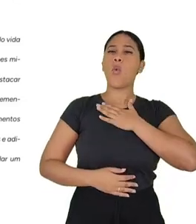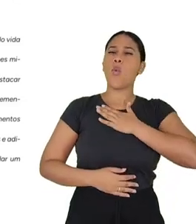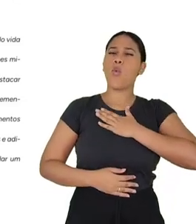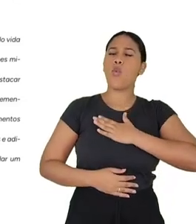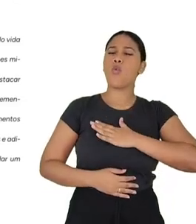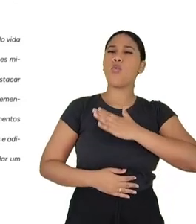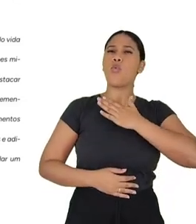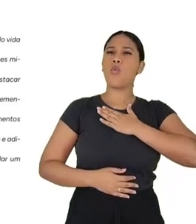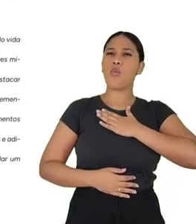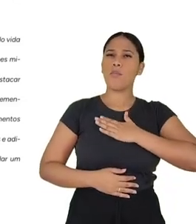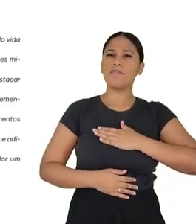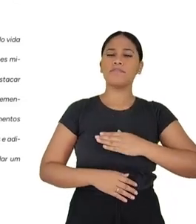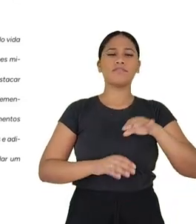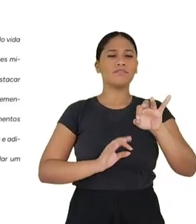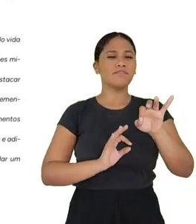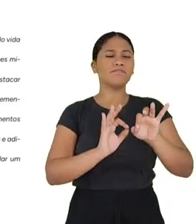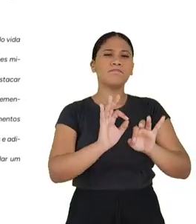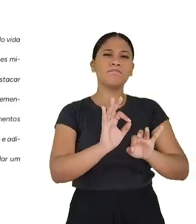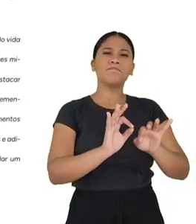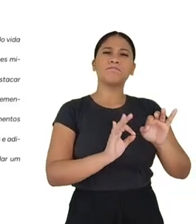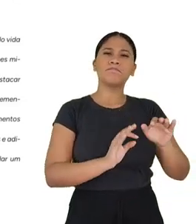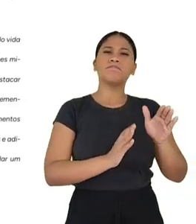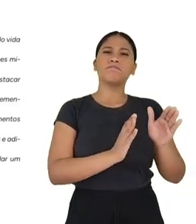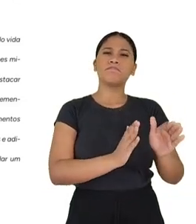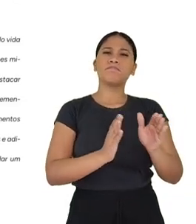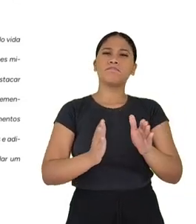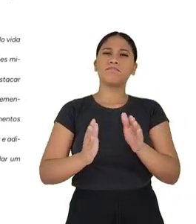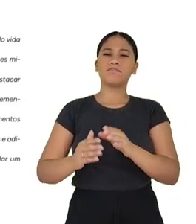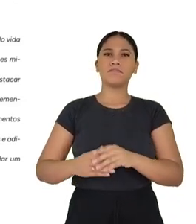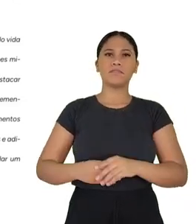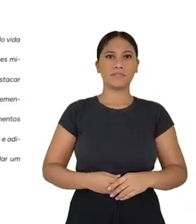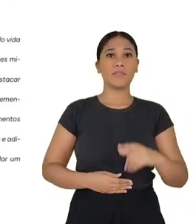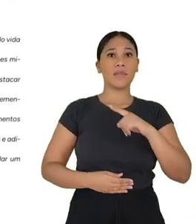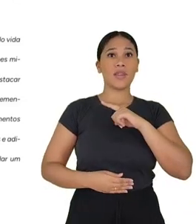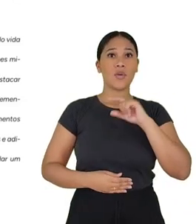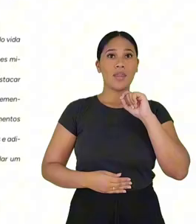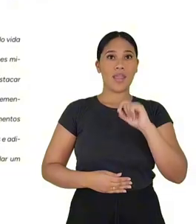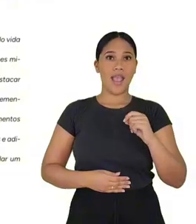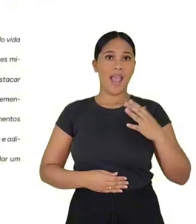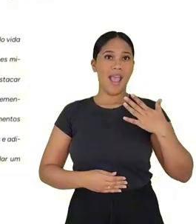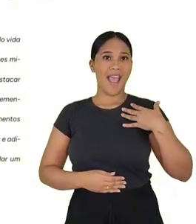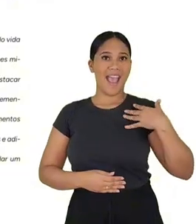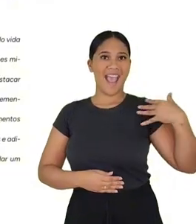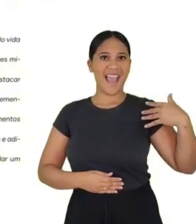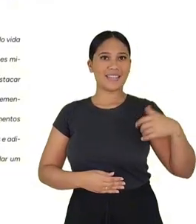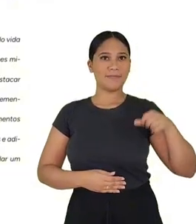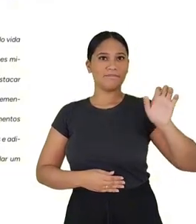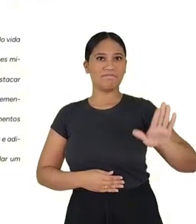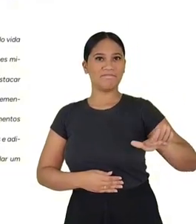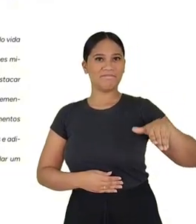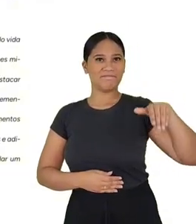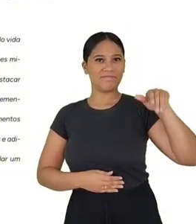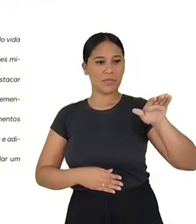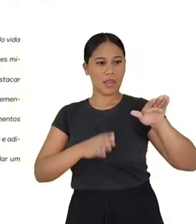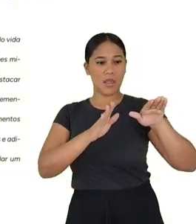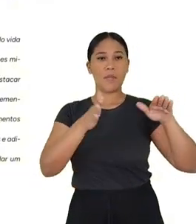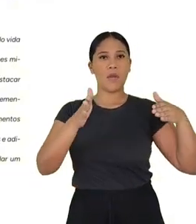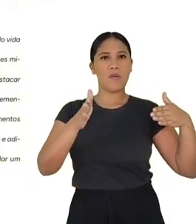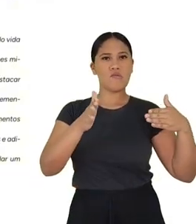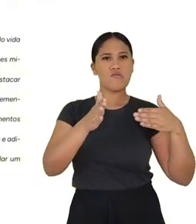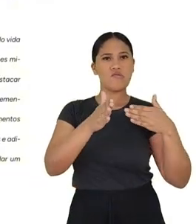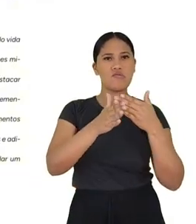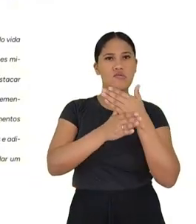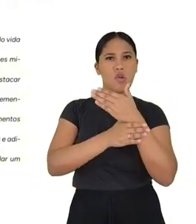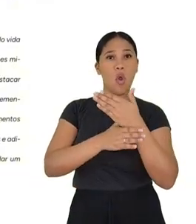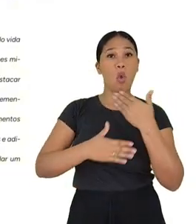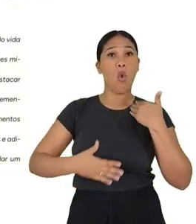o encarte e descarte as peças com cuidado. Passo 2. Passe a asa através do corpo do